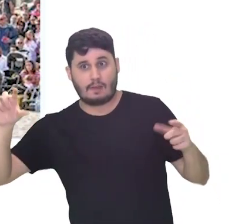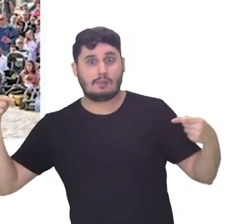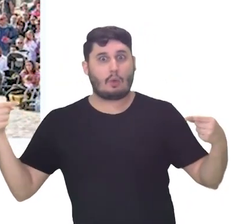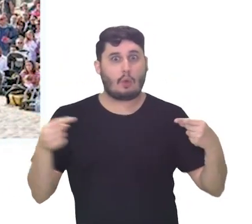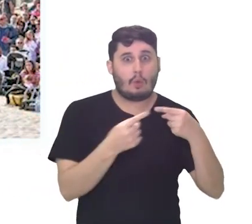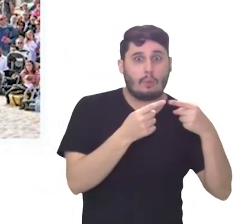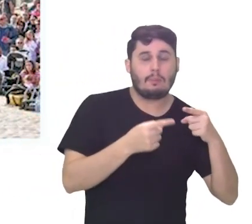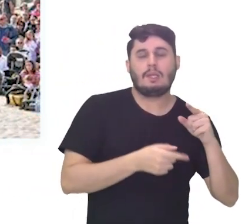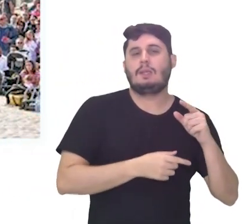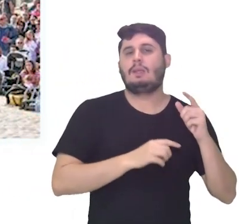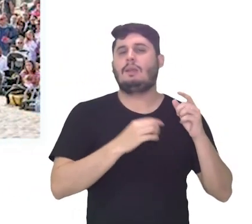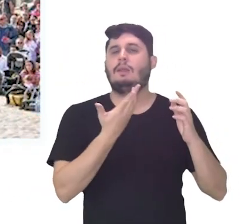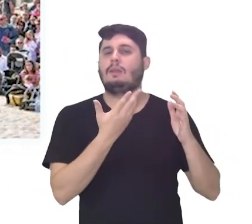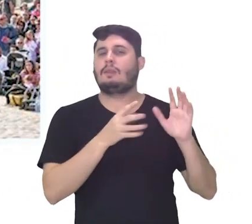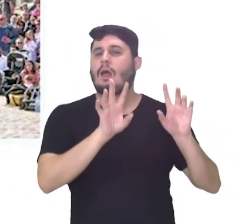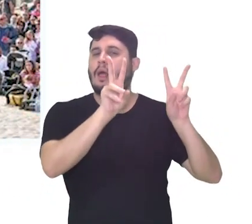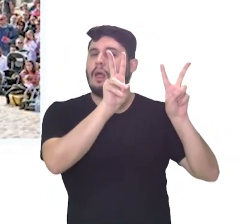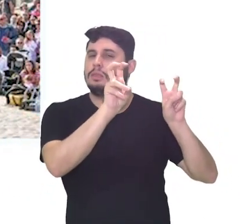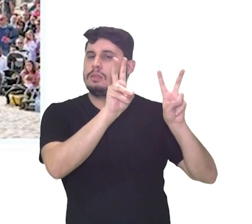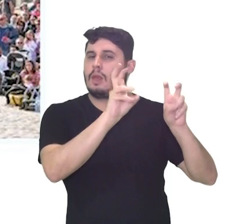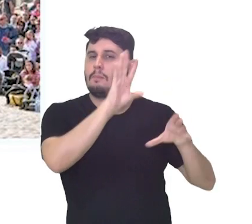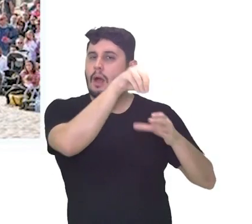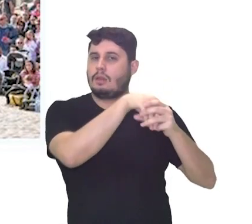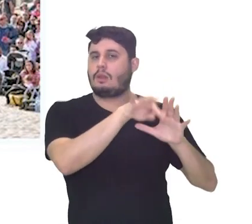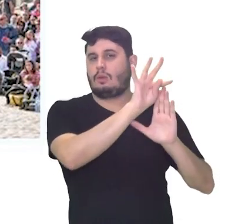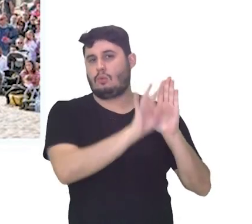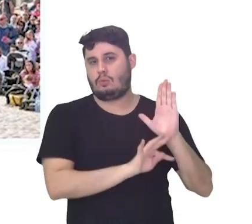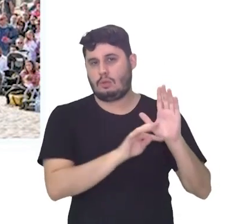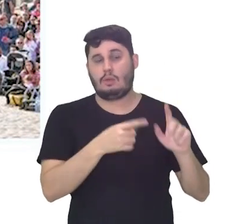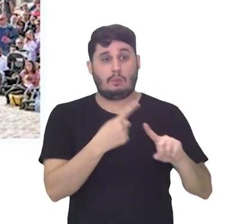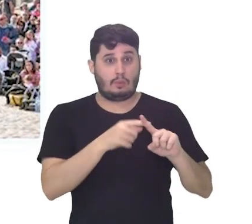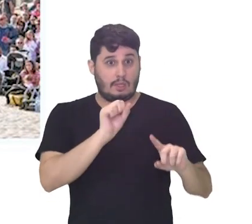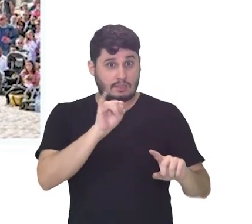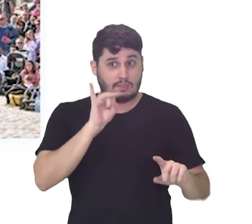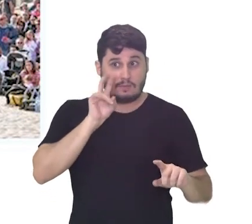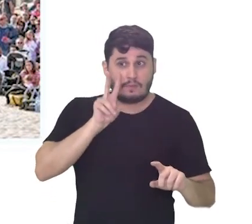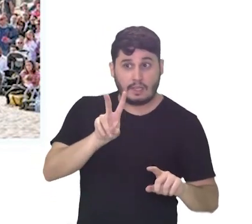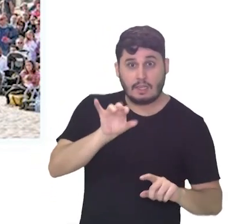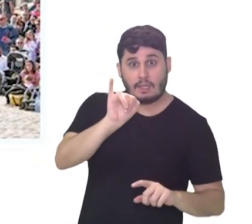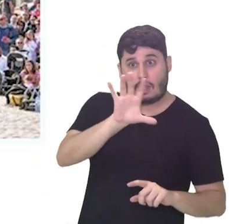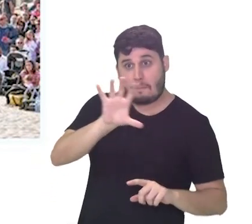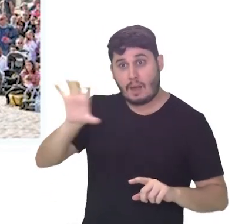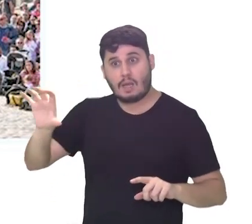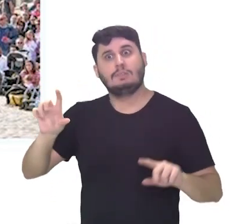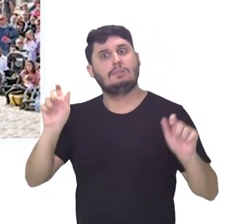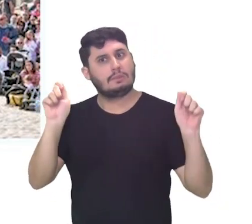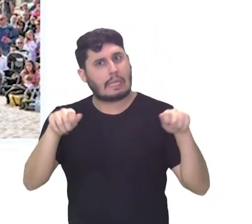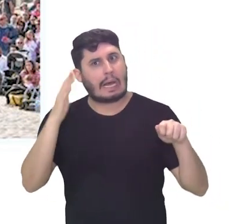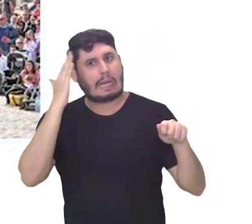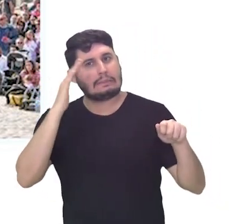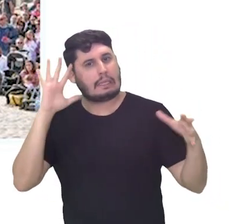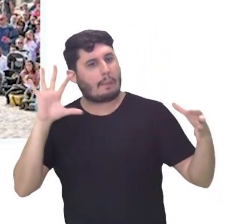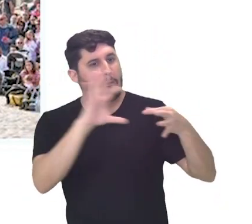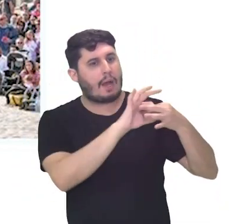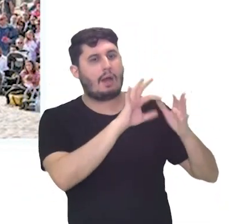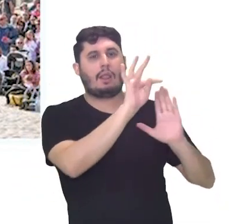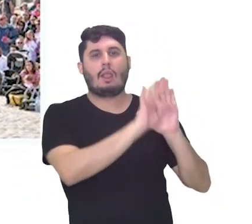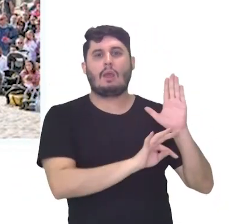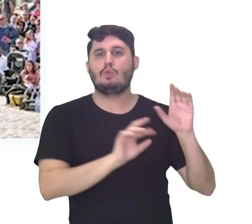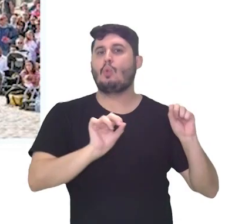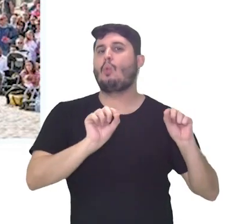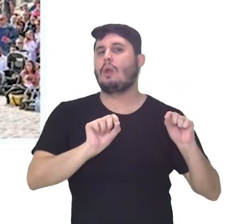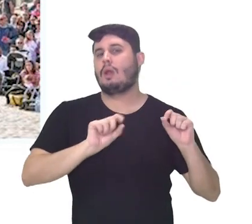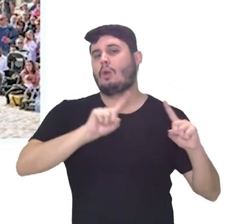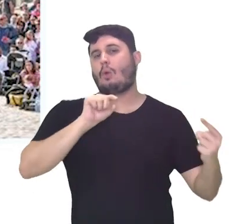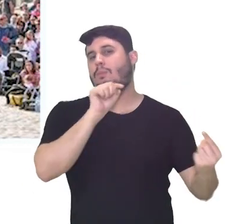eu saberei do que se trata o texto, do que o texto ele quer passar para mim, ok? E